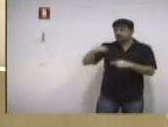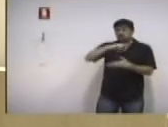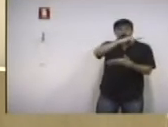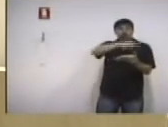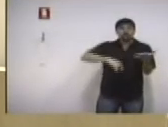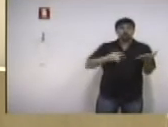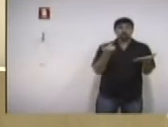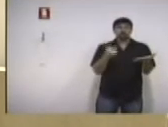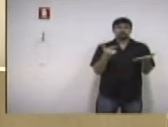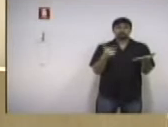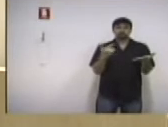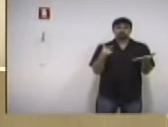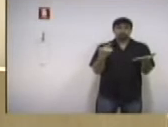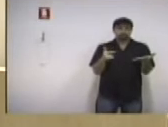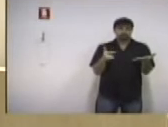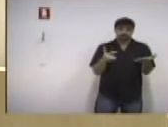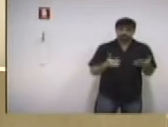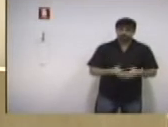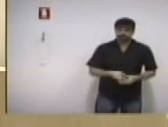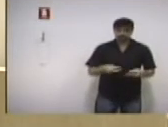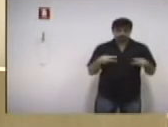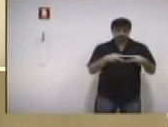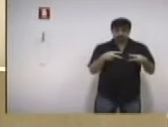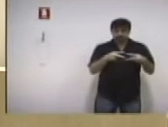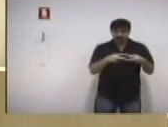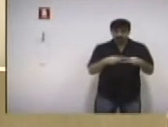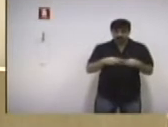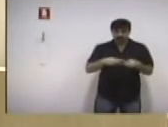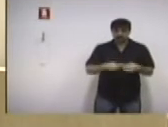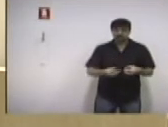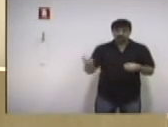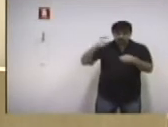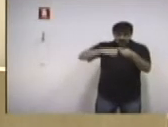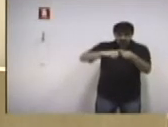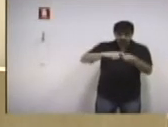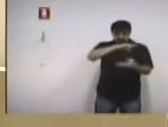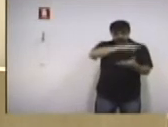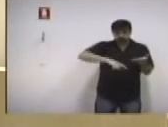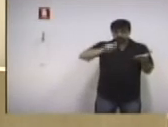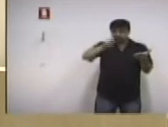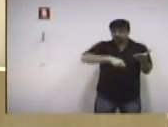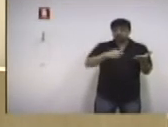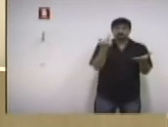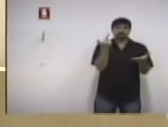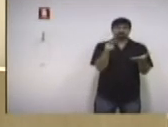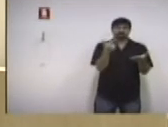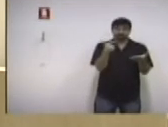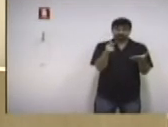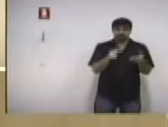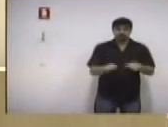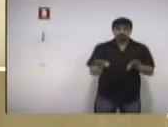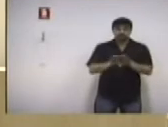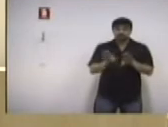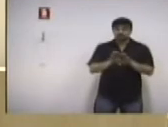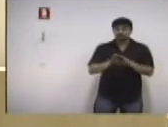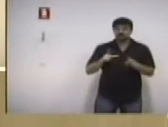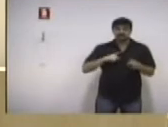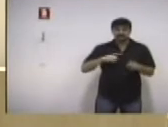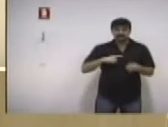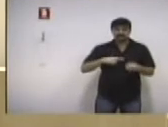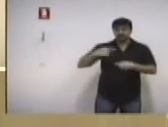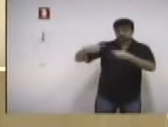está sem contrato com o município segundo todos os focos que foram de discussão